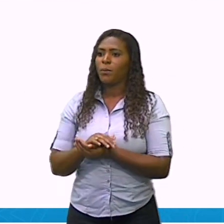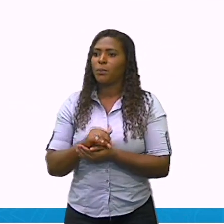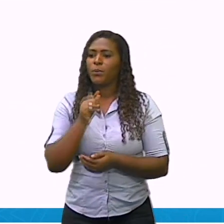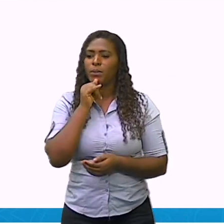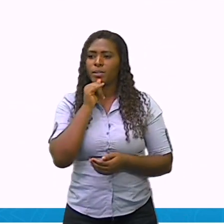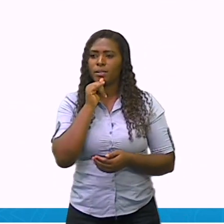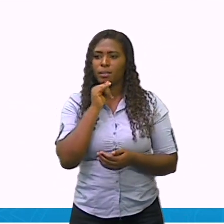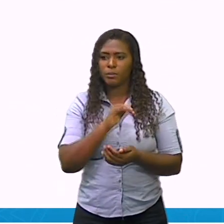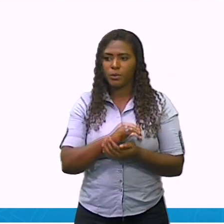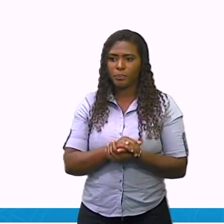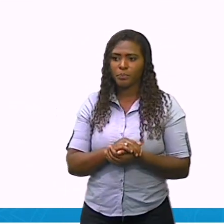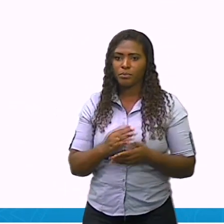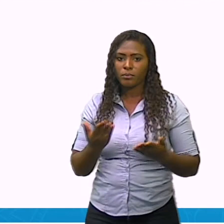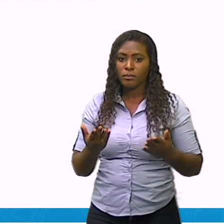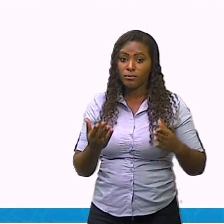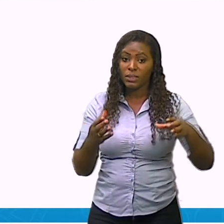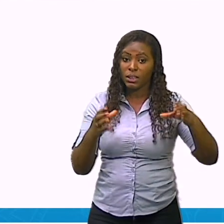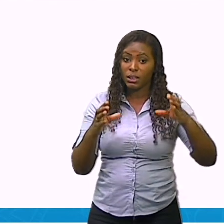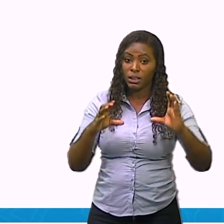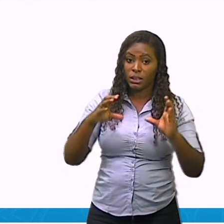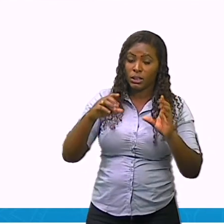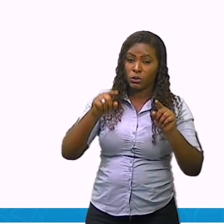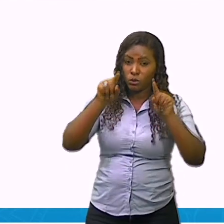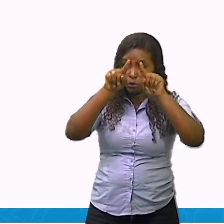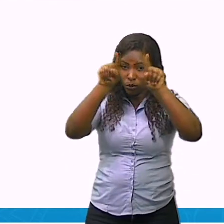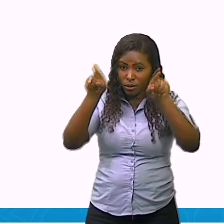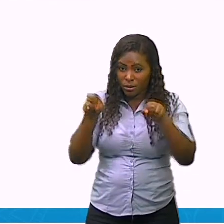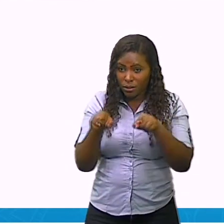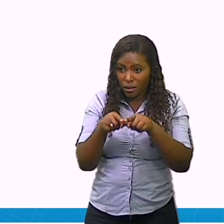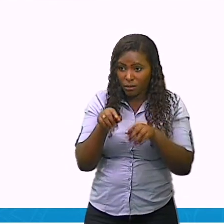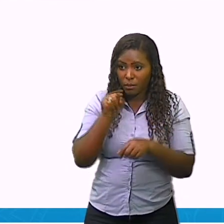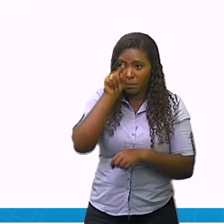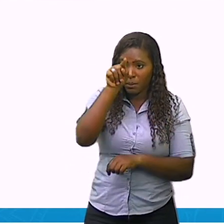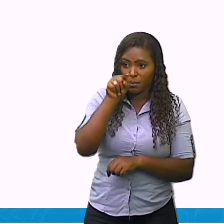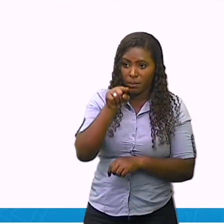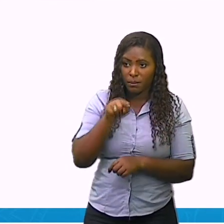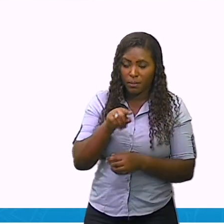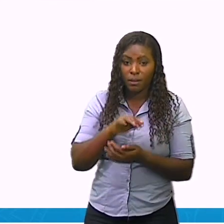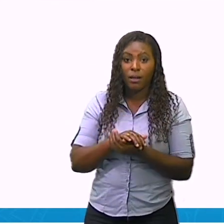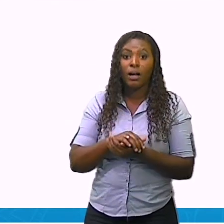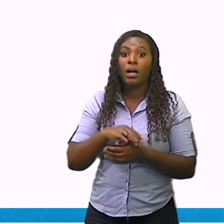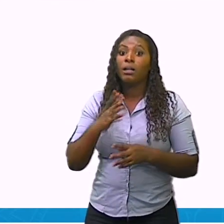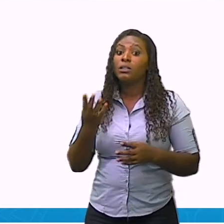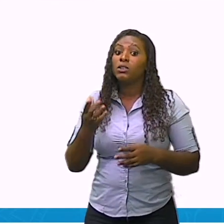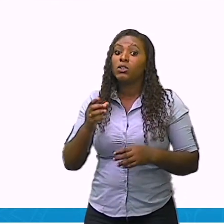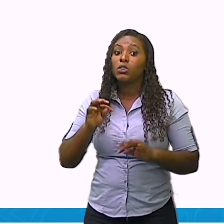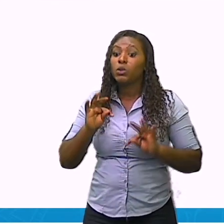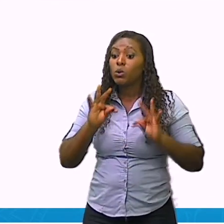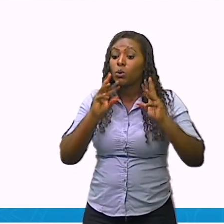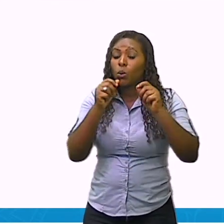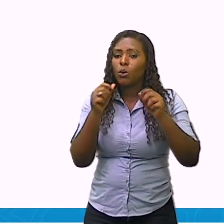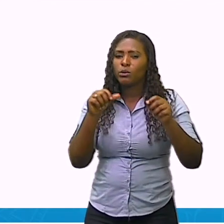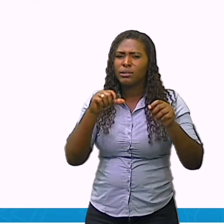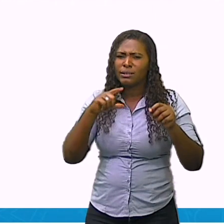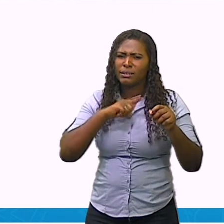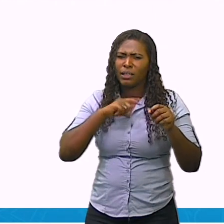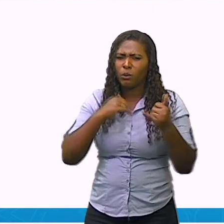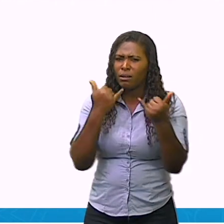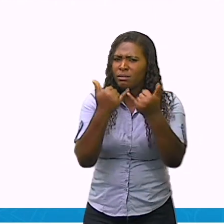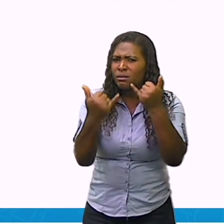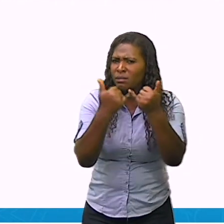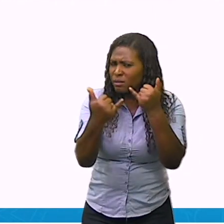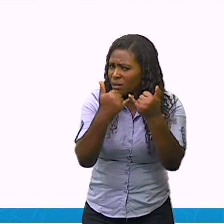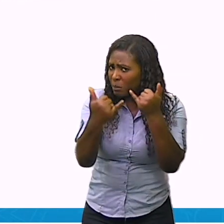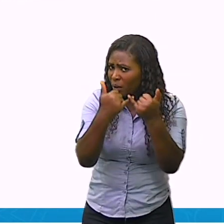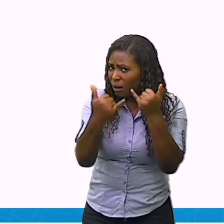aqui todo elemento tem o correspondente, certo? Aqui todo elemento do conjunto